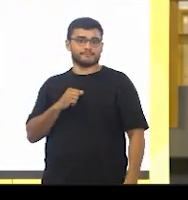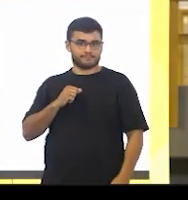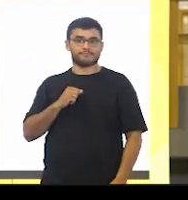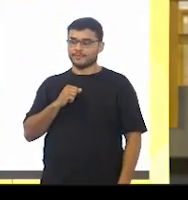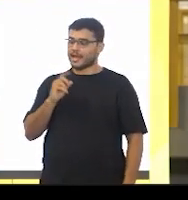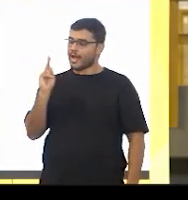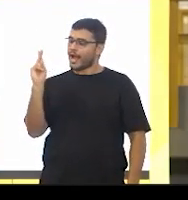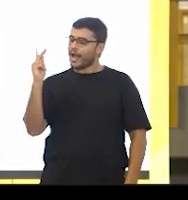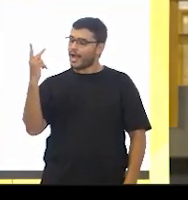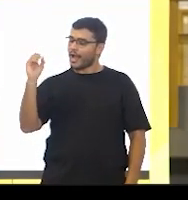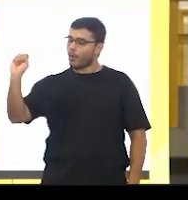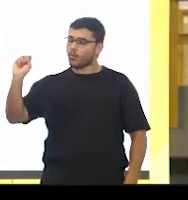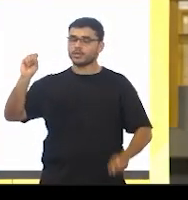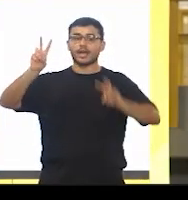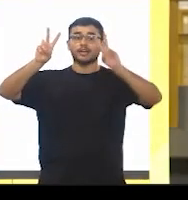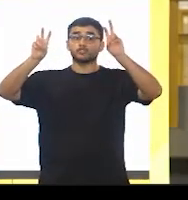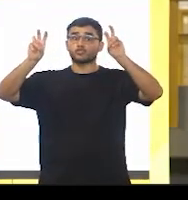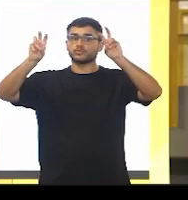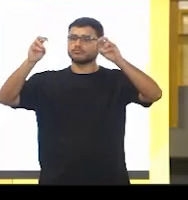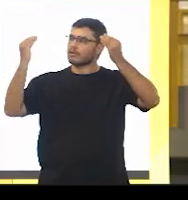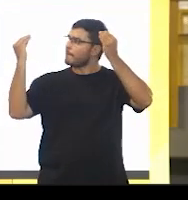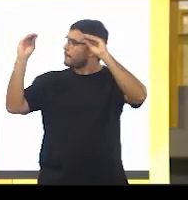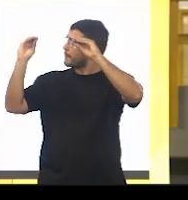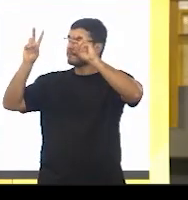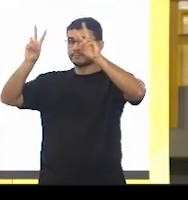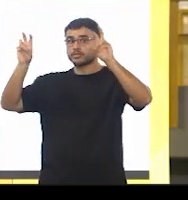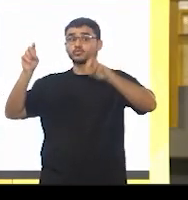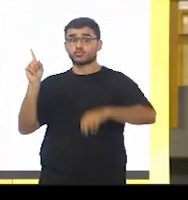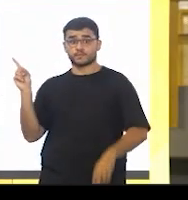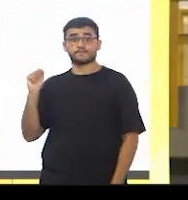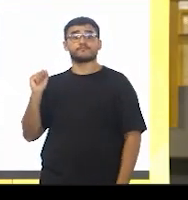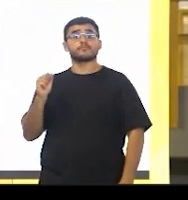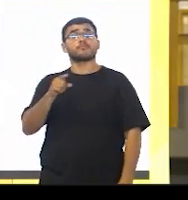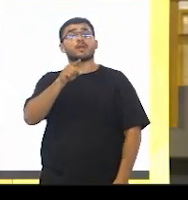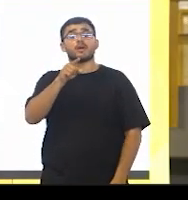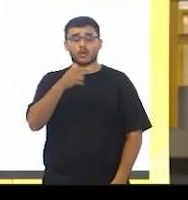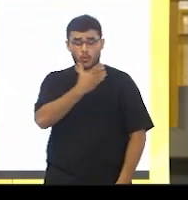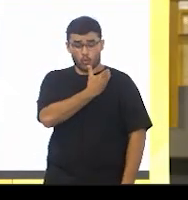Estado pode fazer para incentivar a economia?